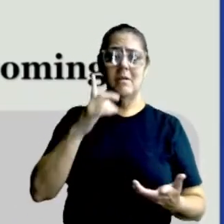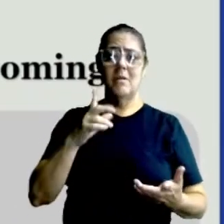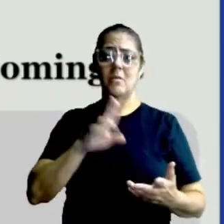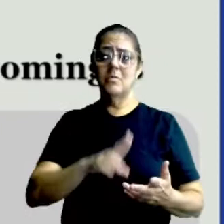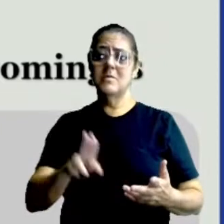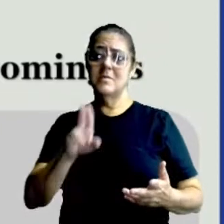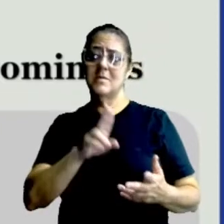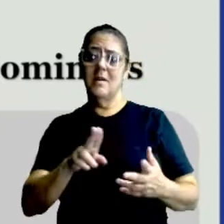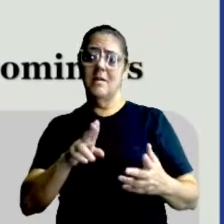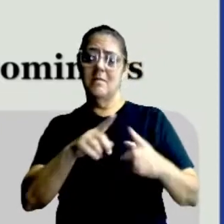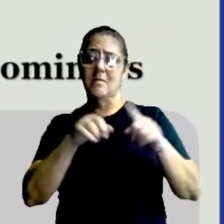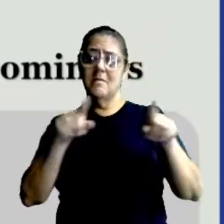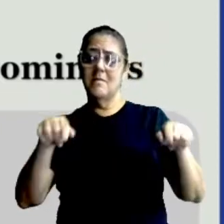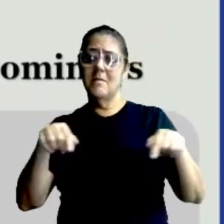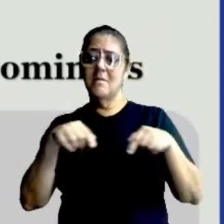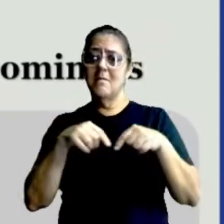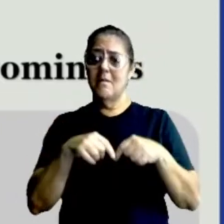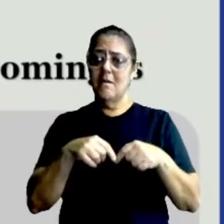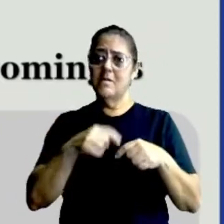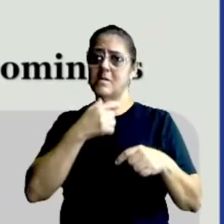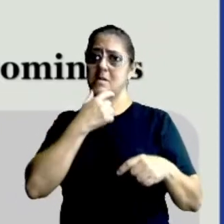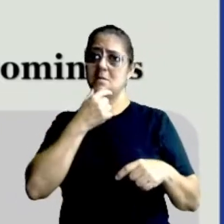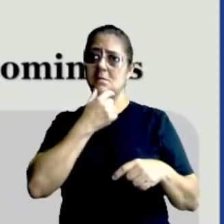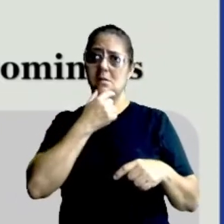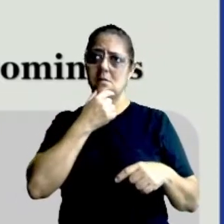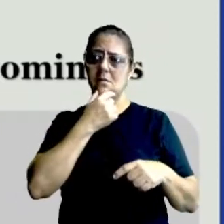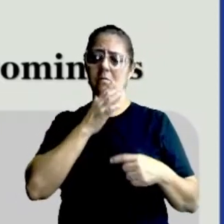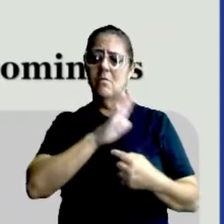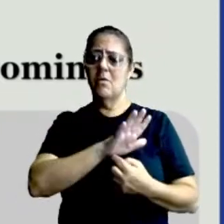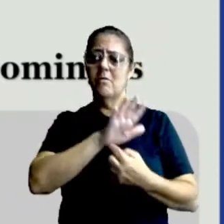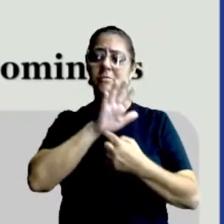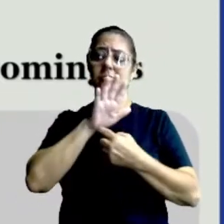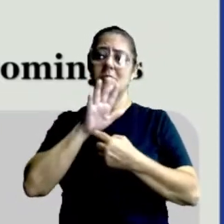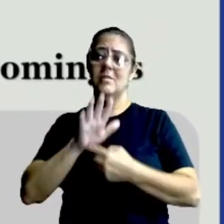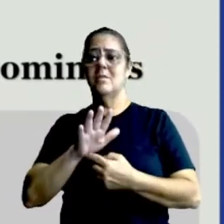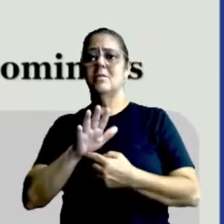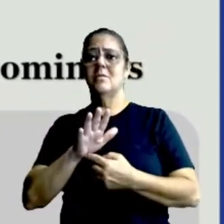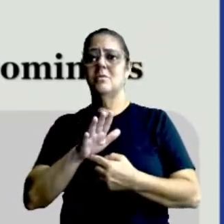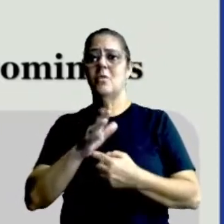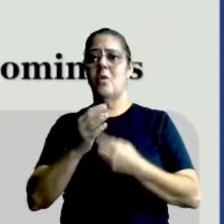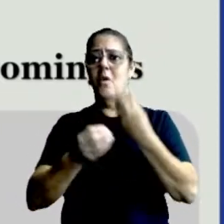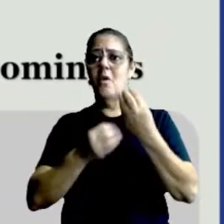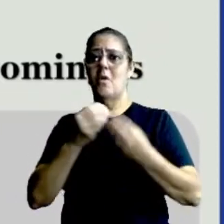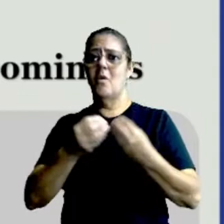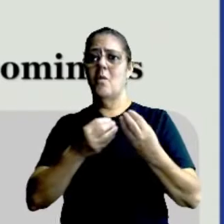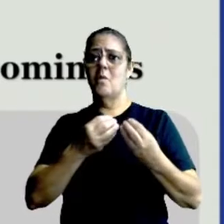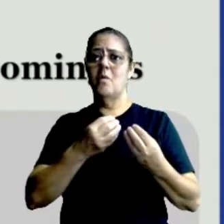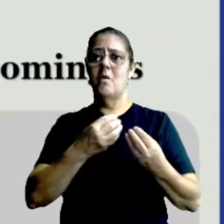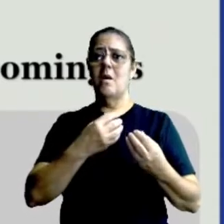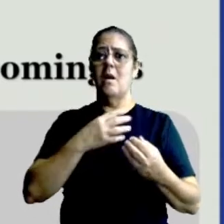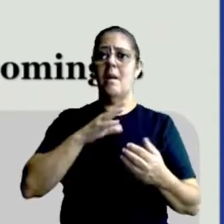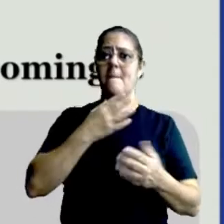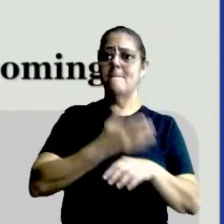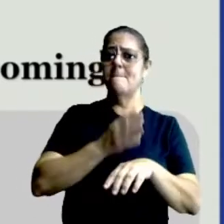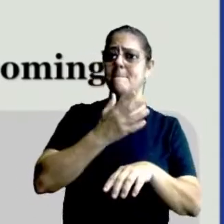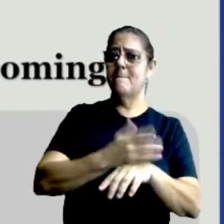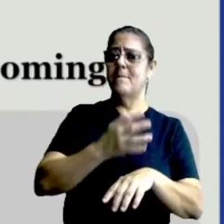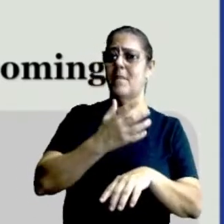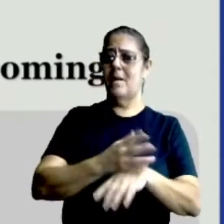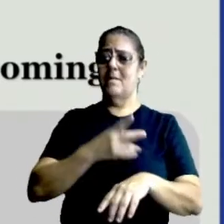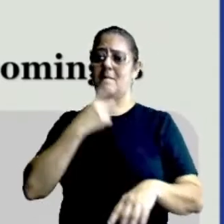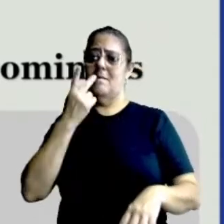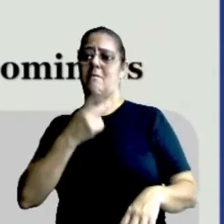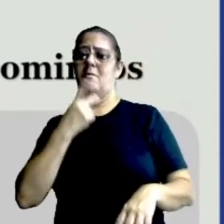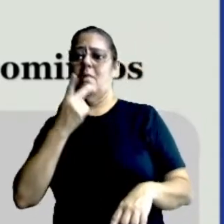utilizadas em sala de aula na língua inglesa visando o aprimoramento a língua e a prática oral